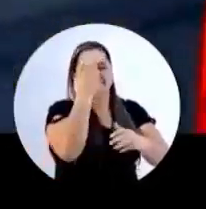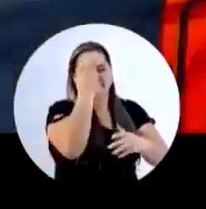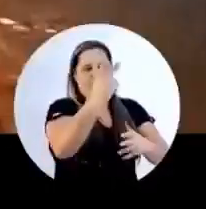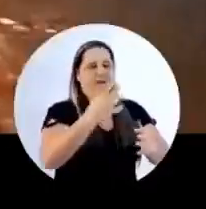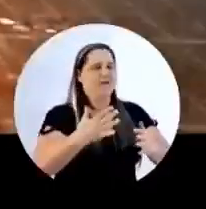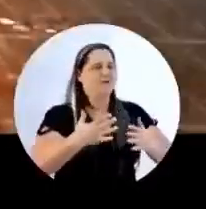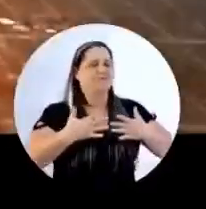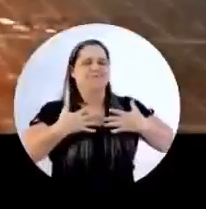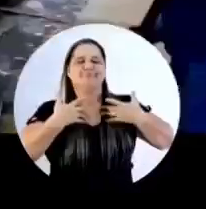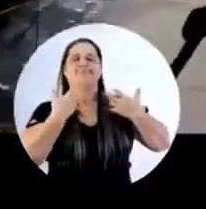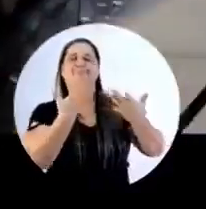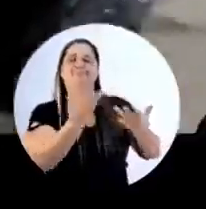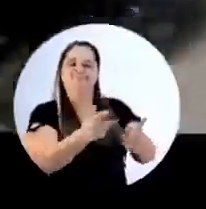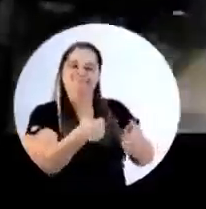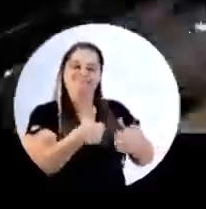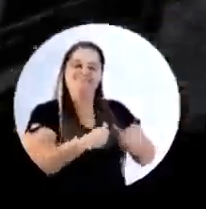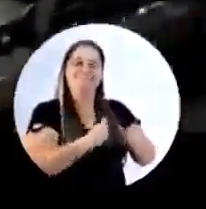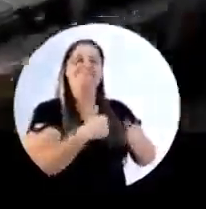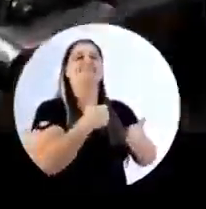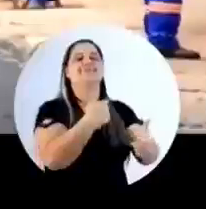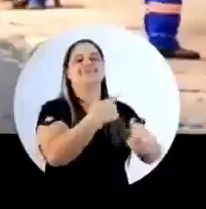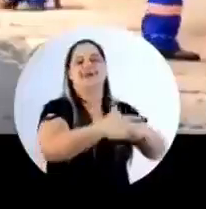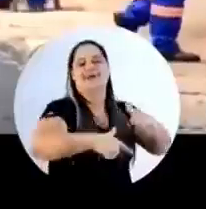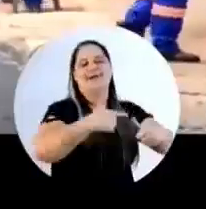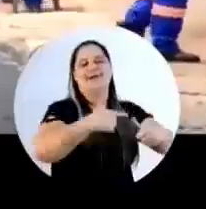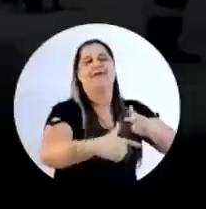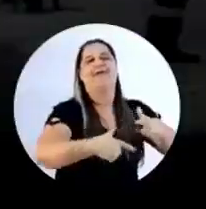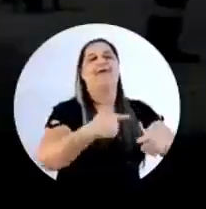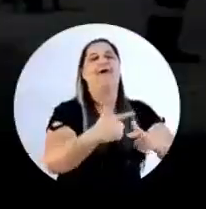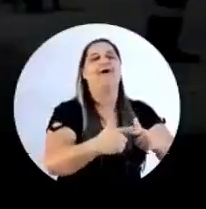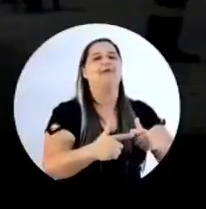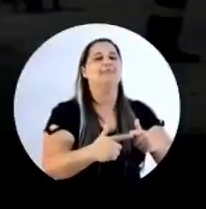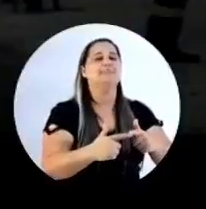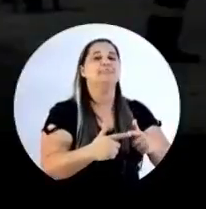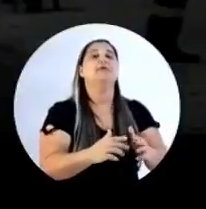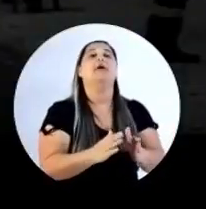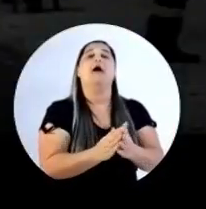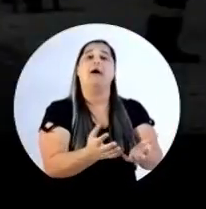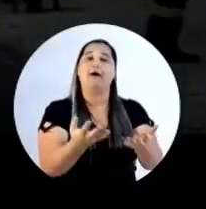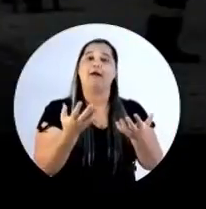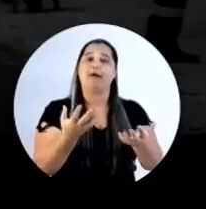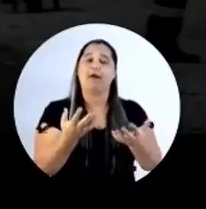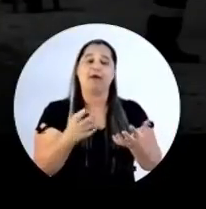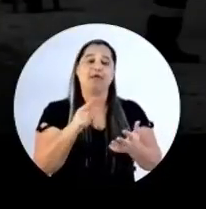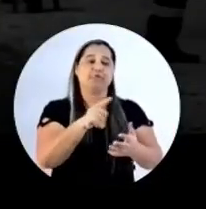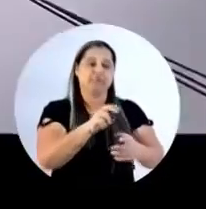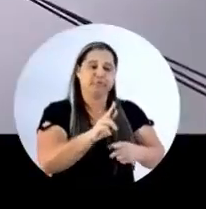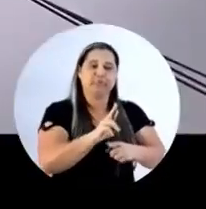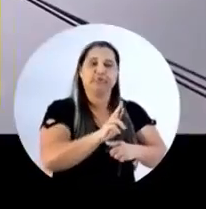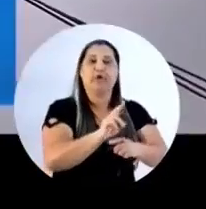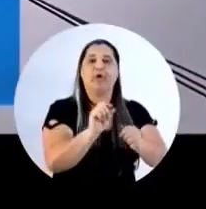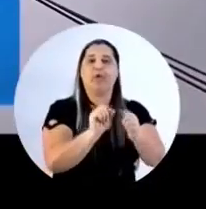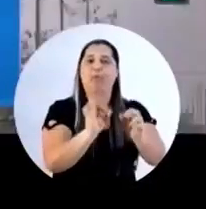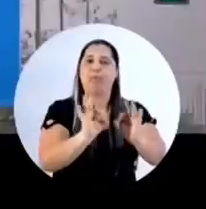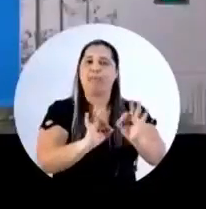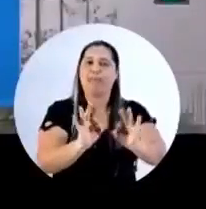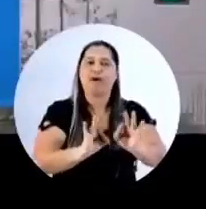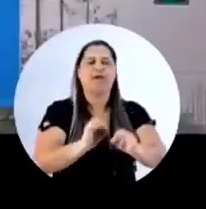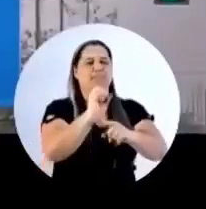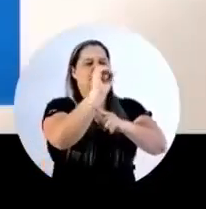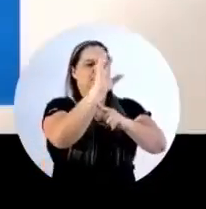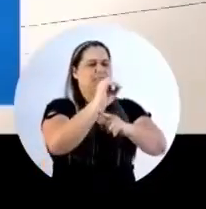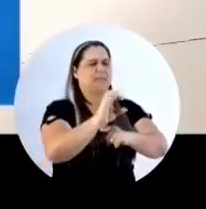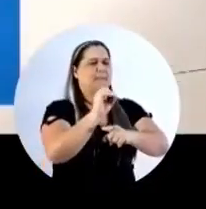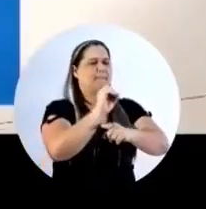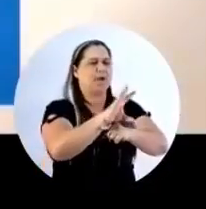variados para dar a impressão que estão trabalhando. Não se engane. Querem o seu voto? Depois é